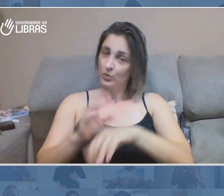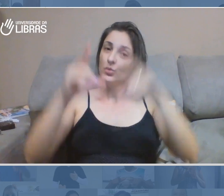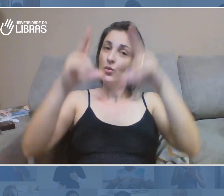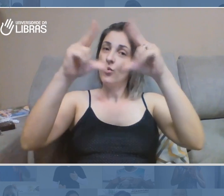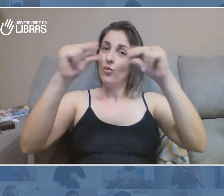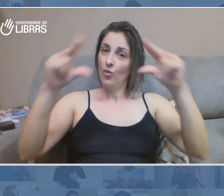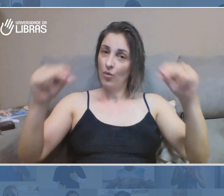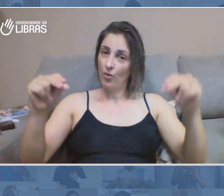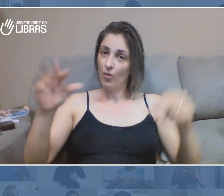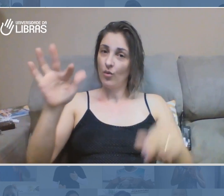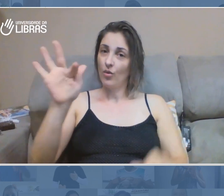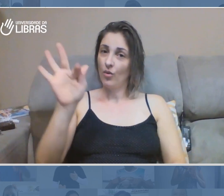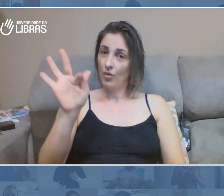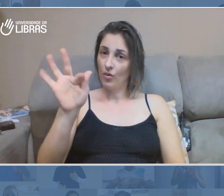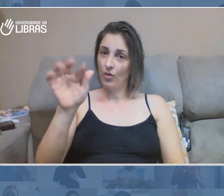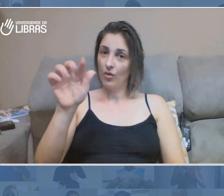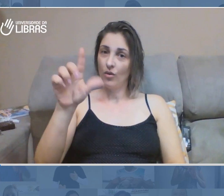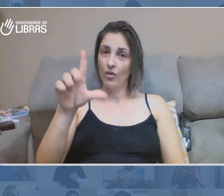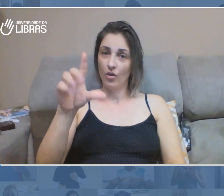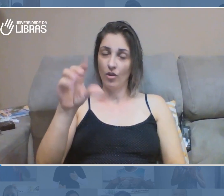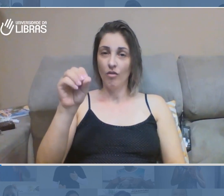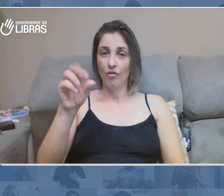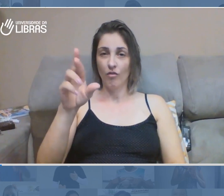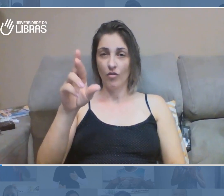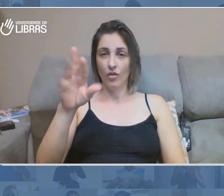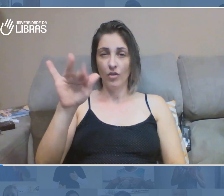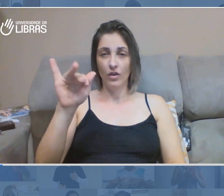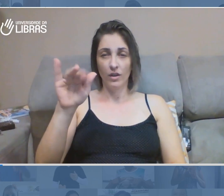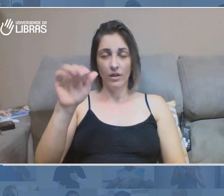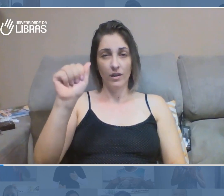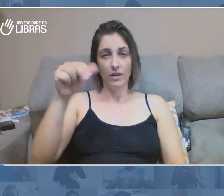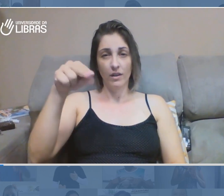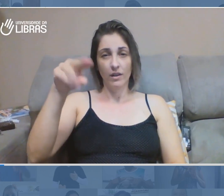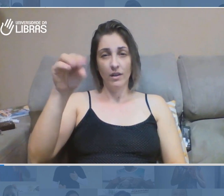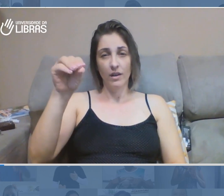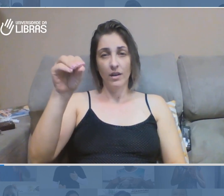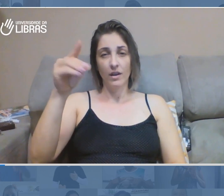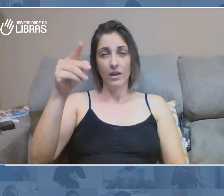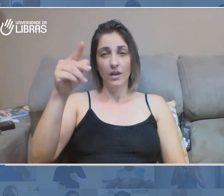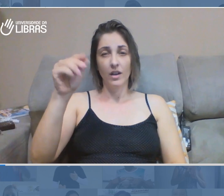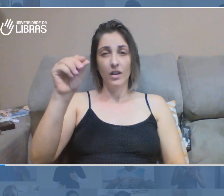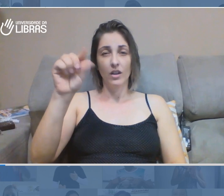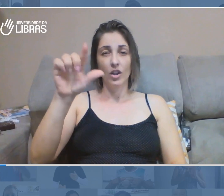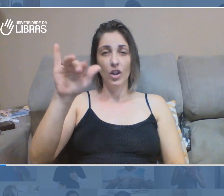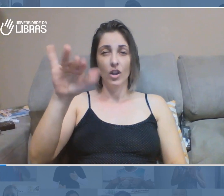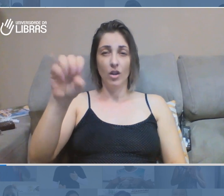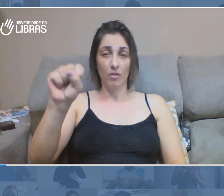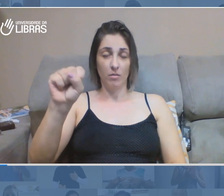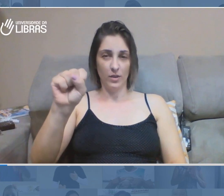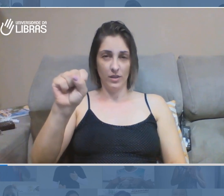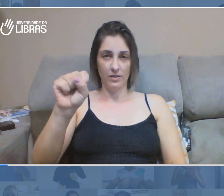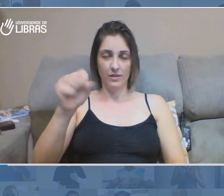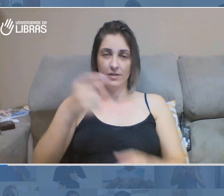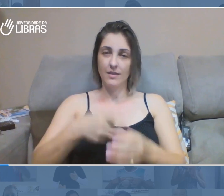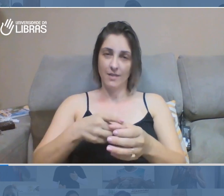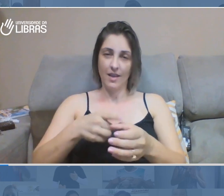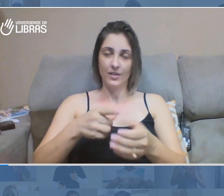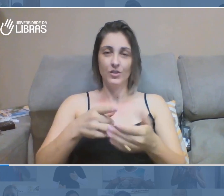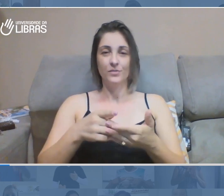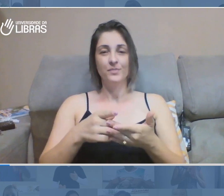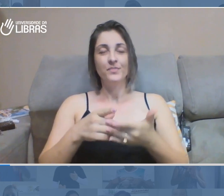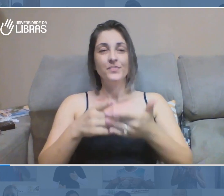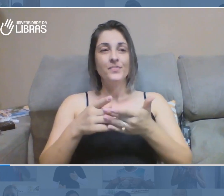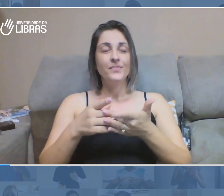surdos na igreja dela e fazer estudos bíblicos com eles e tudo mais. E na vida dela, naquele momento ali, até